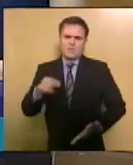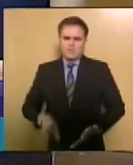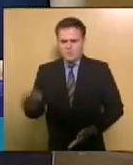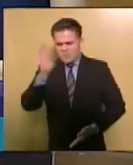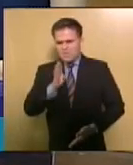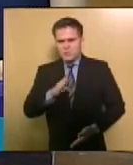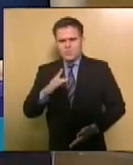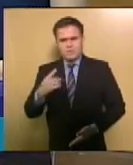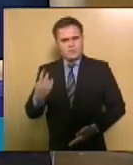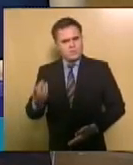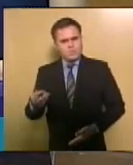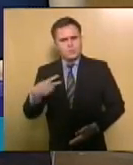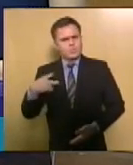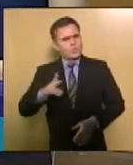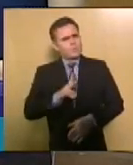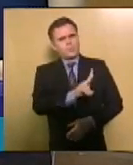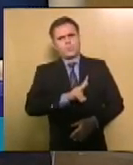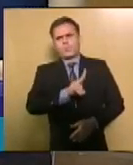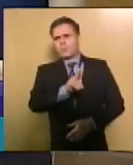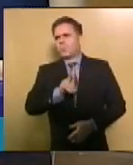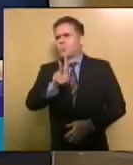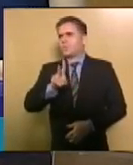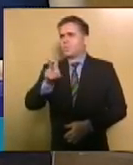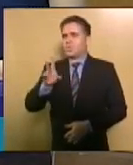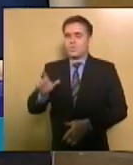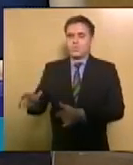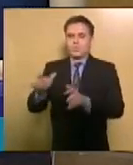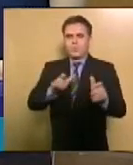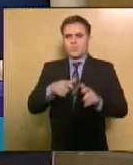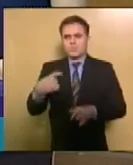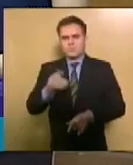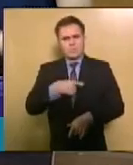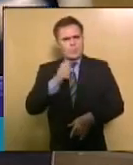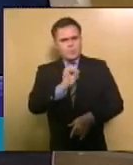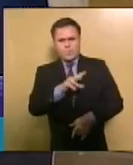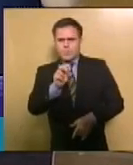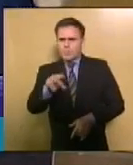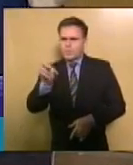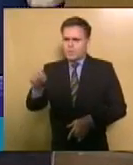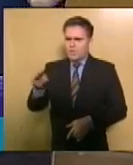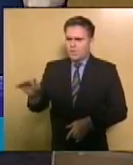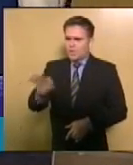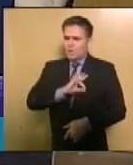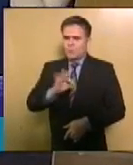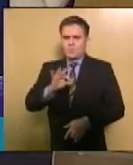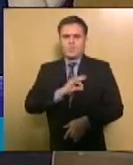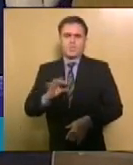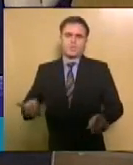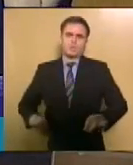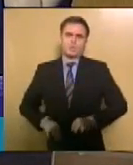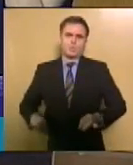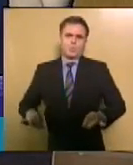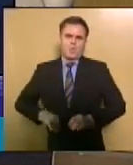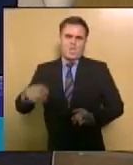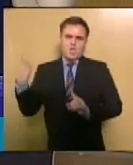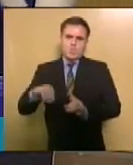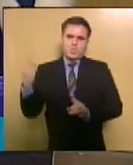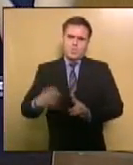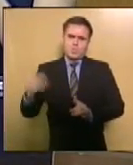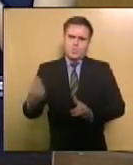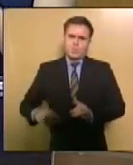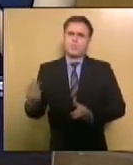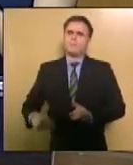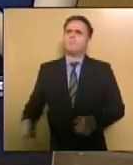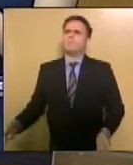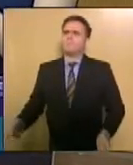mira aqui eu a gente roda muito o Brasil de cabo a rabo e o que a gente vê são polícias sucateadas polícias e v sucateadas